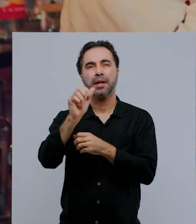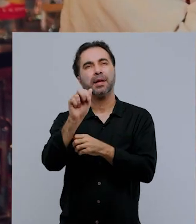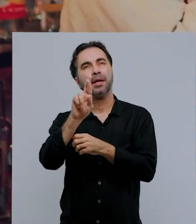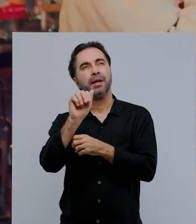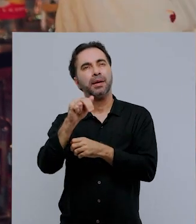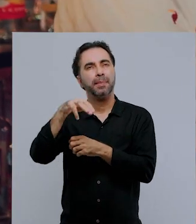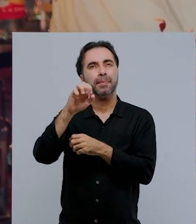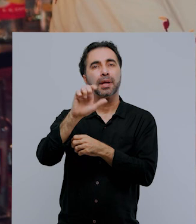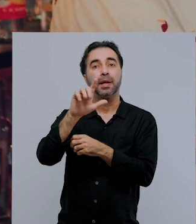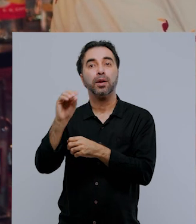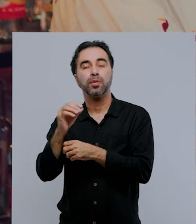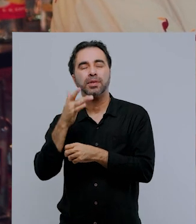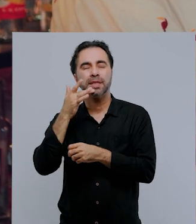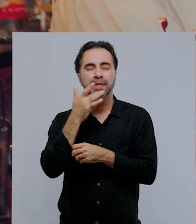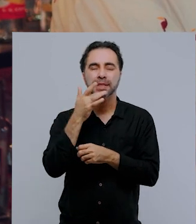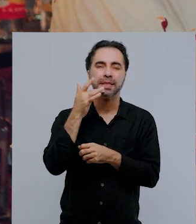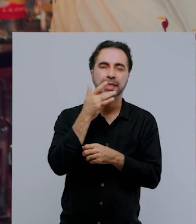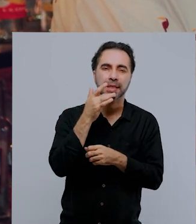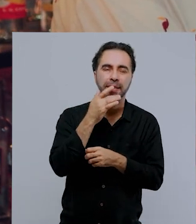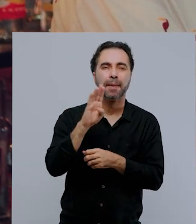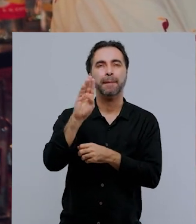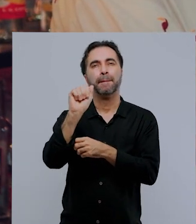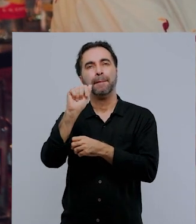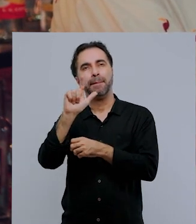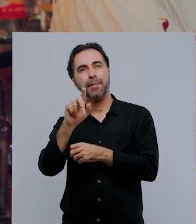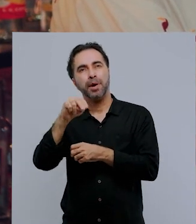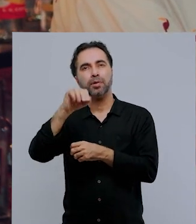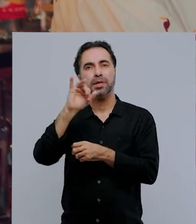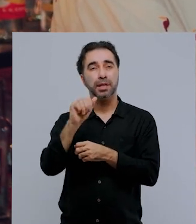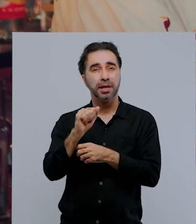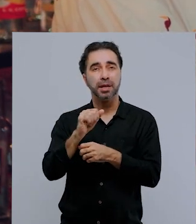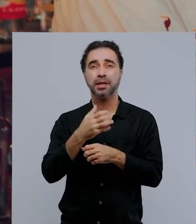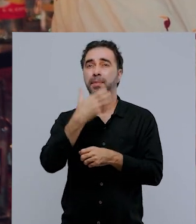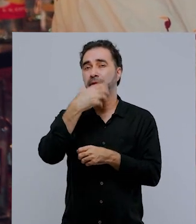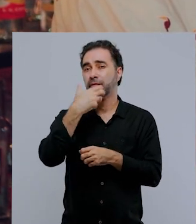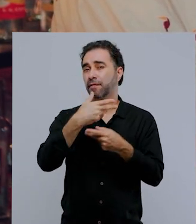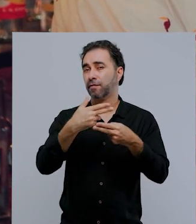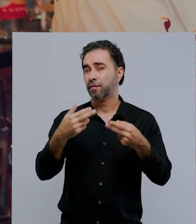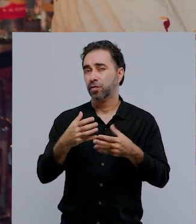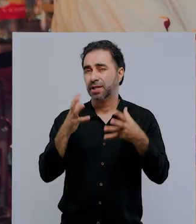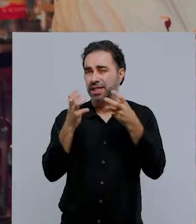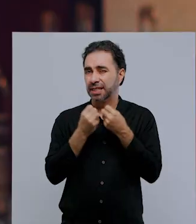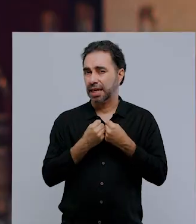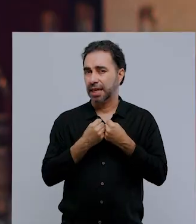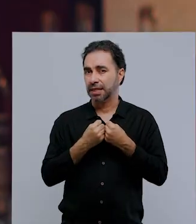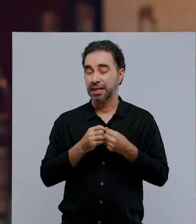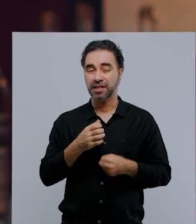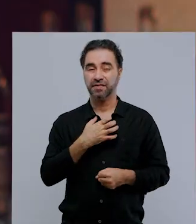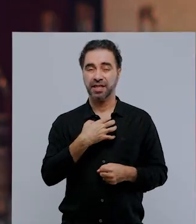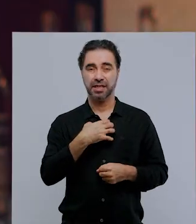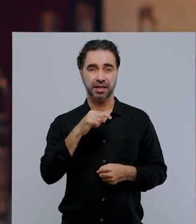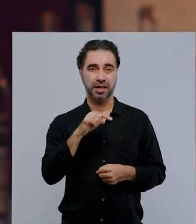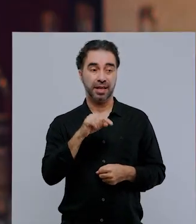sentir aqui, delícia, delícia. Um pouco de baunilha e frutas secas, né, que a gente vai sentir nessa cachaça. Então,